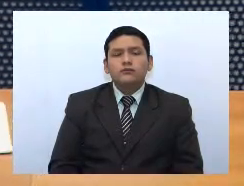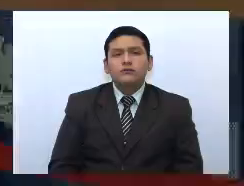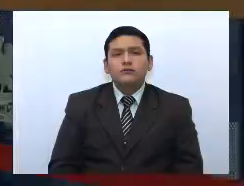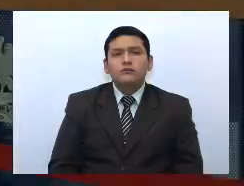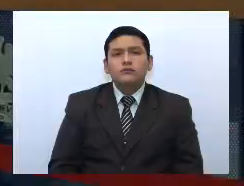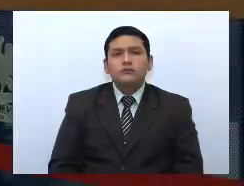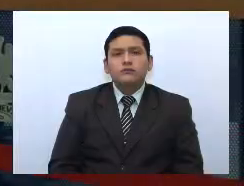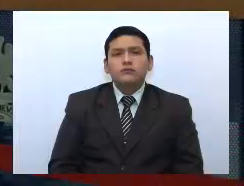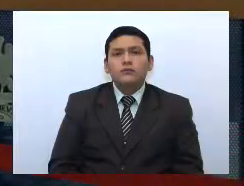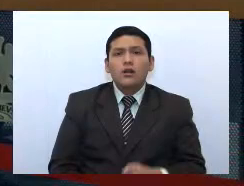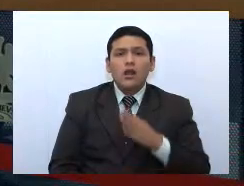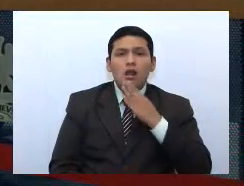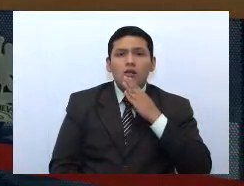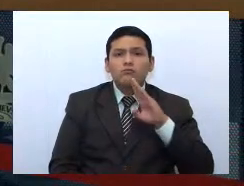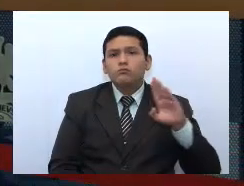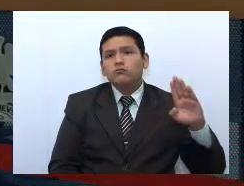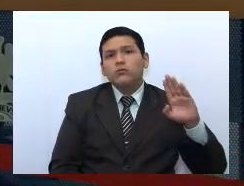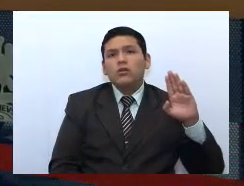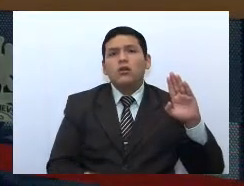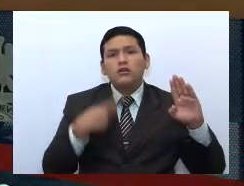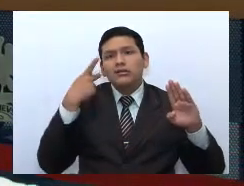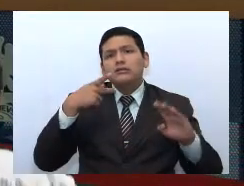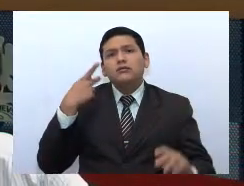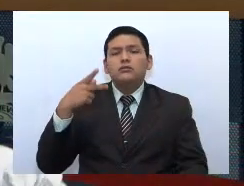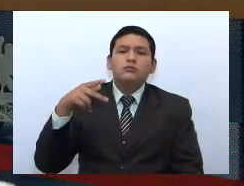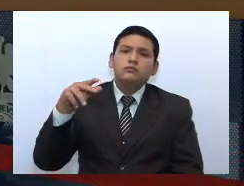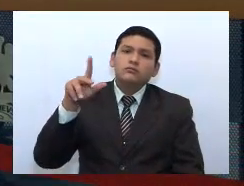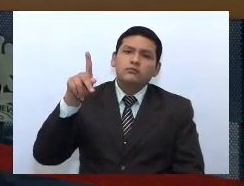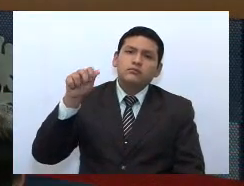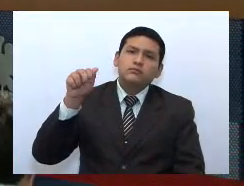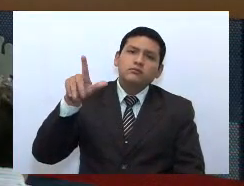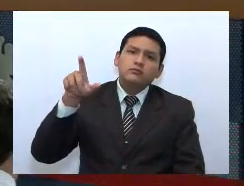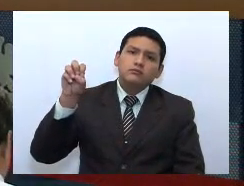Pela ordem, vereador Paulo Sérgio.